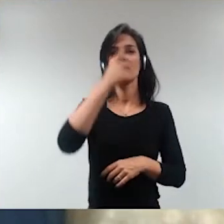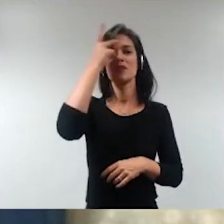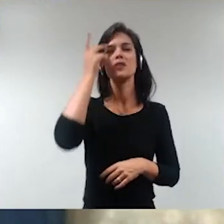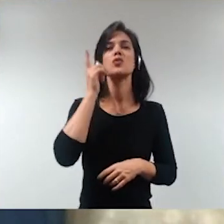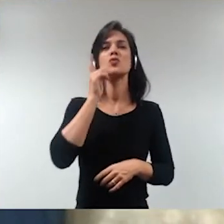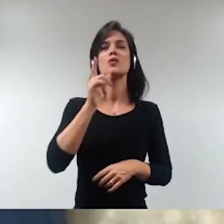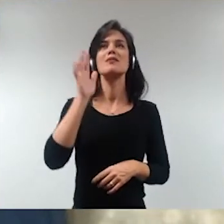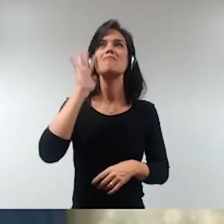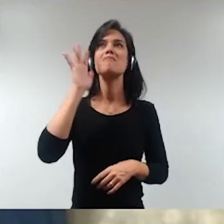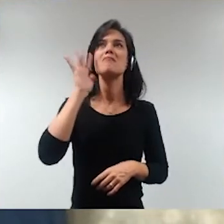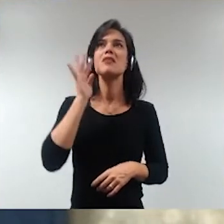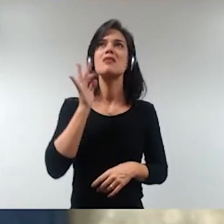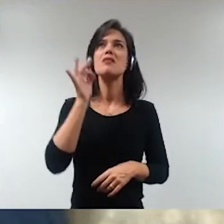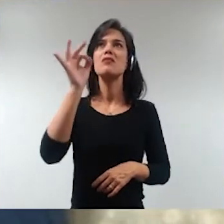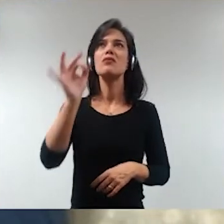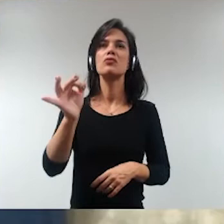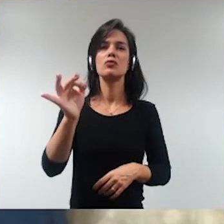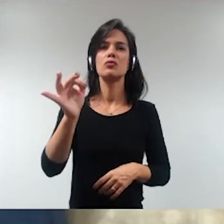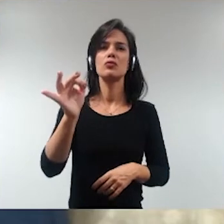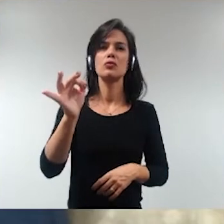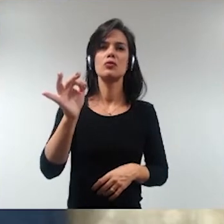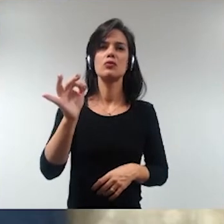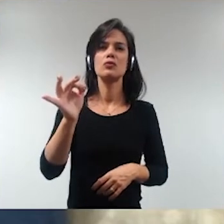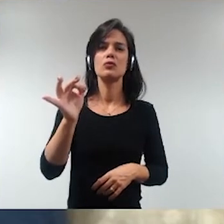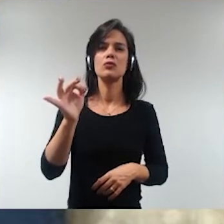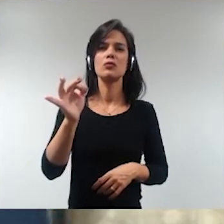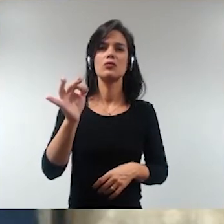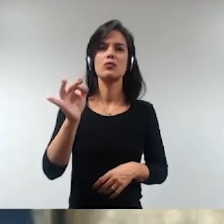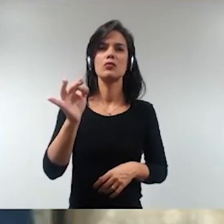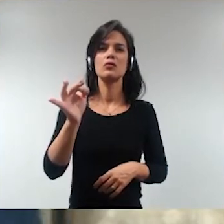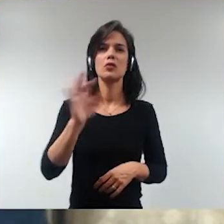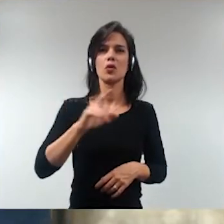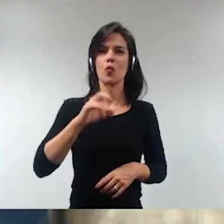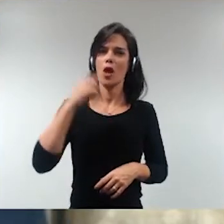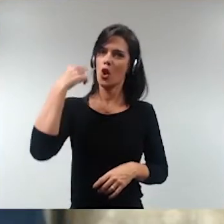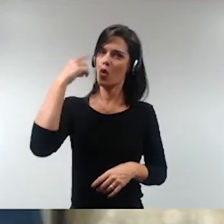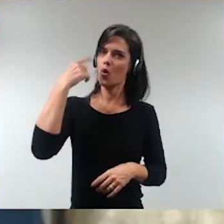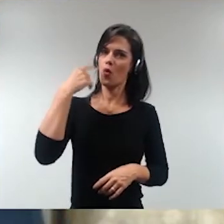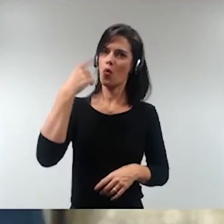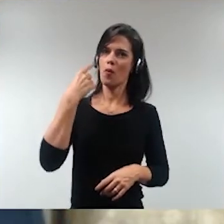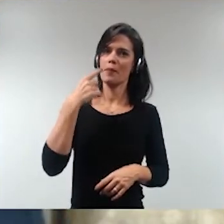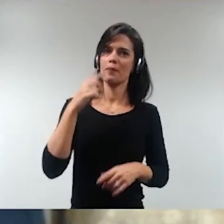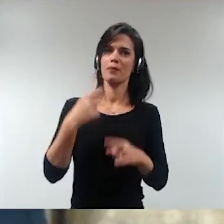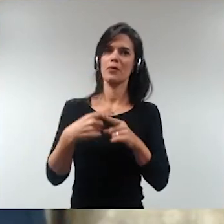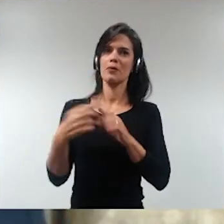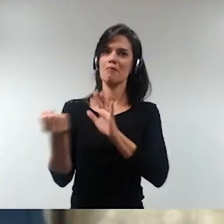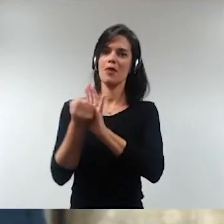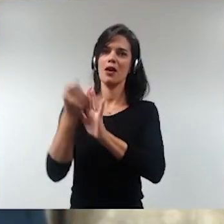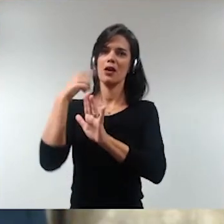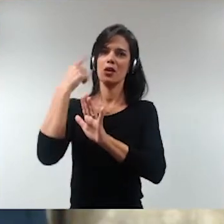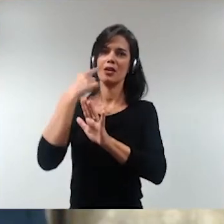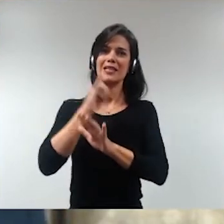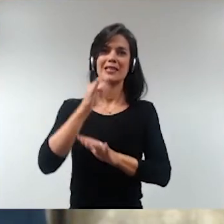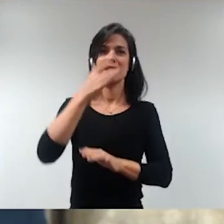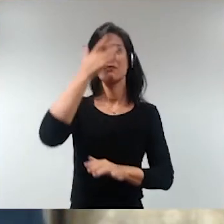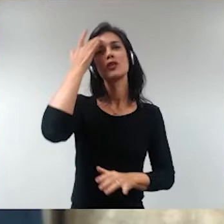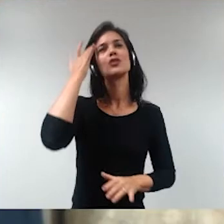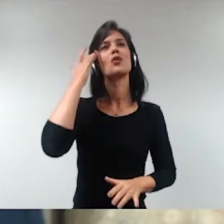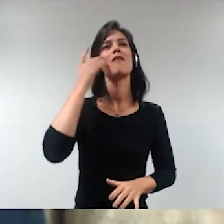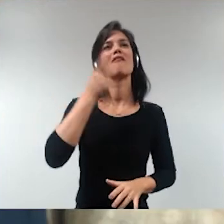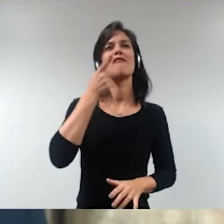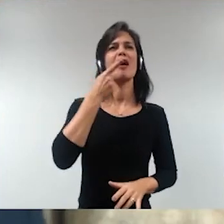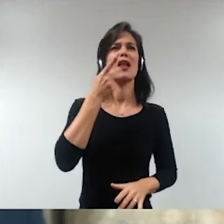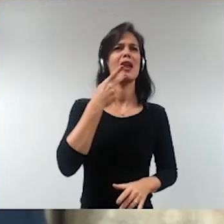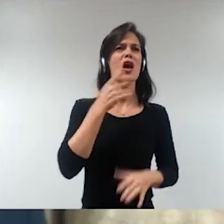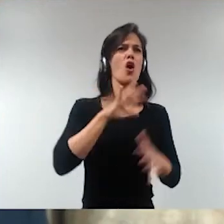conseguiu prever isso daí, sem ser taxado de louco, porque se alguém no ano passado dissesse que o mundo ia parar por meses